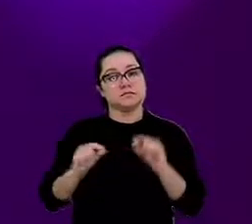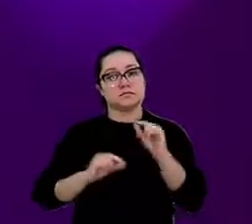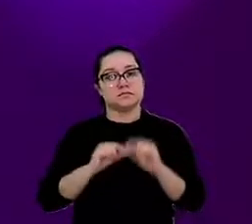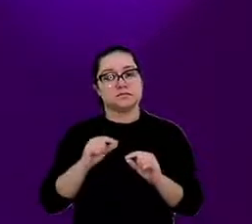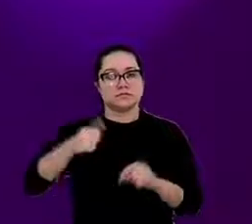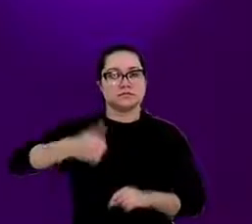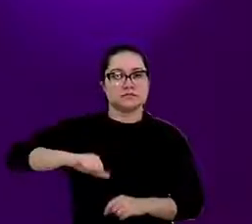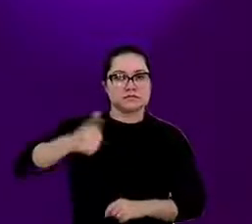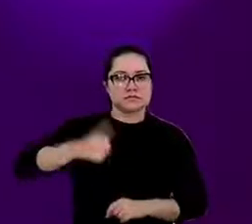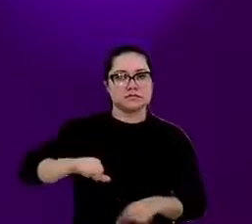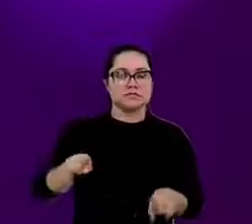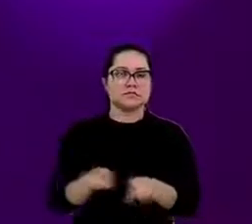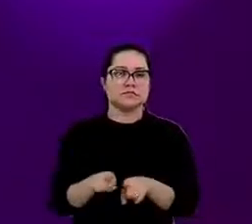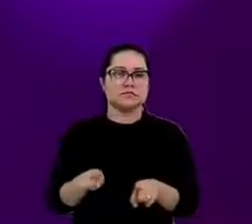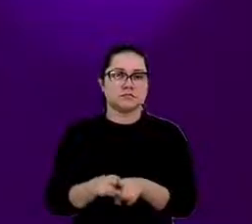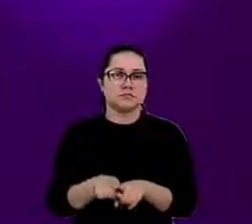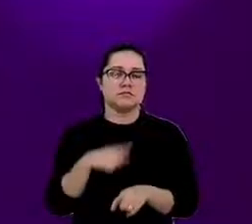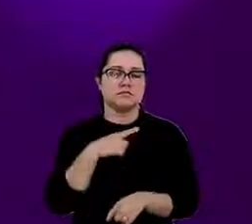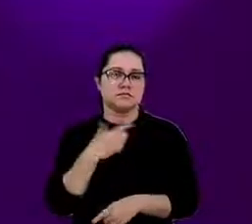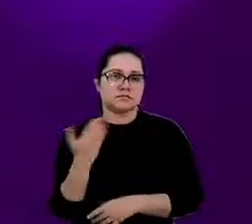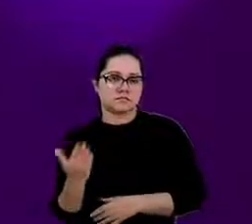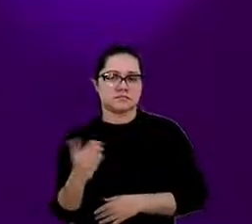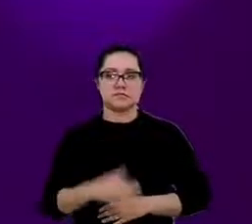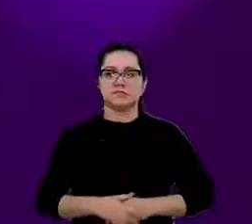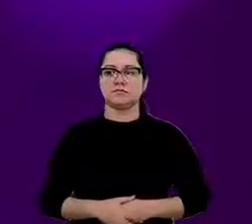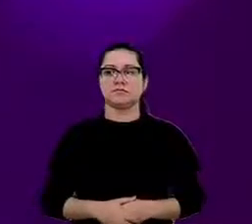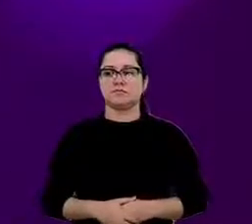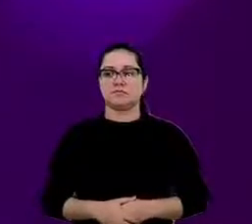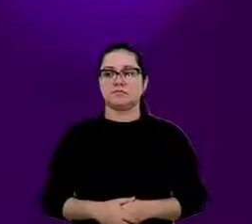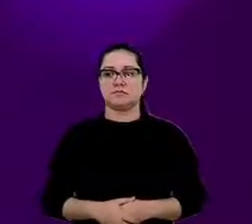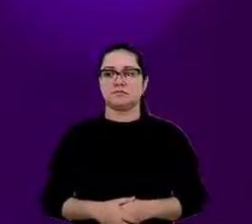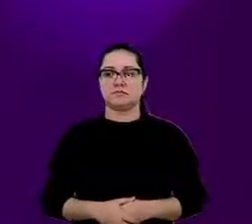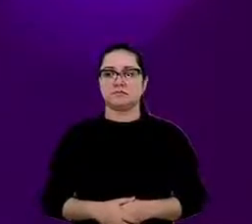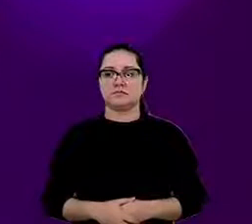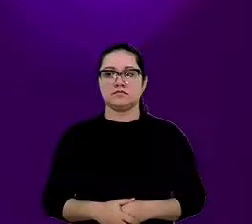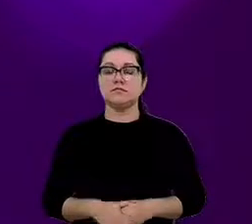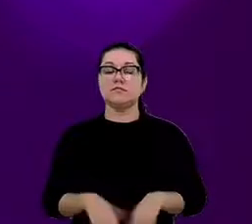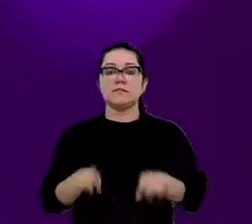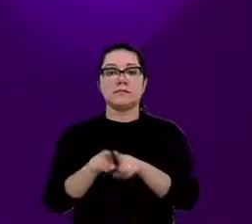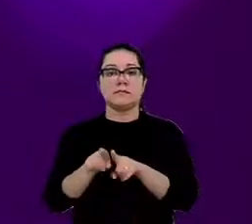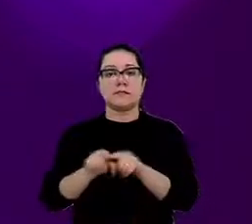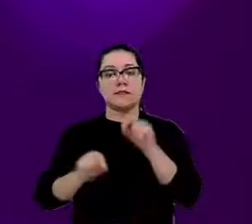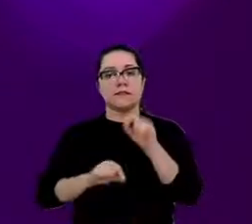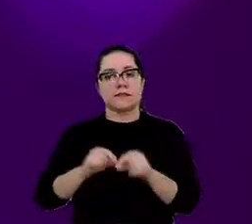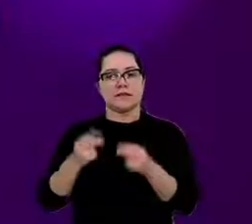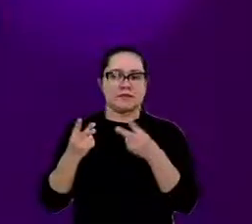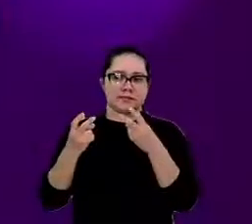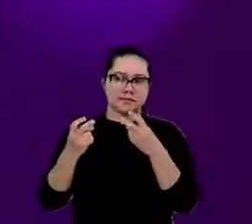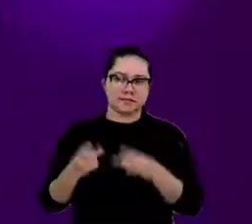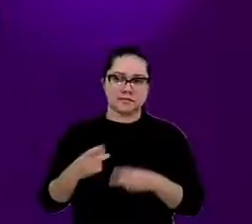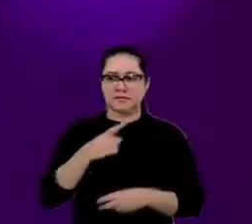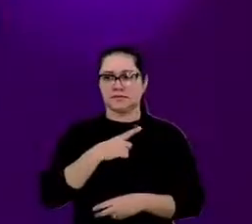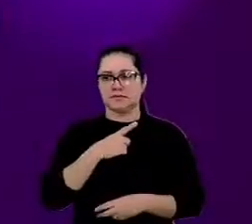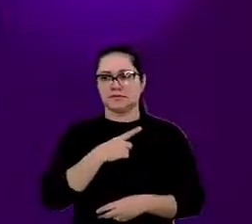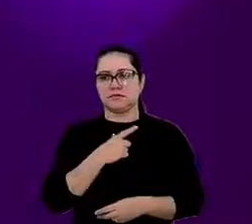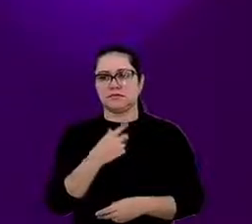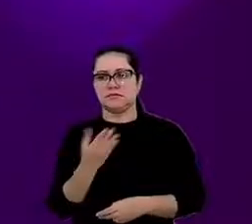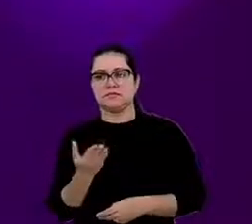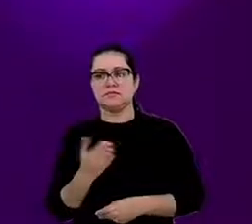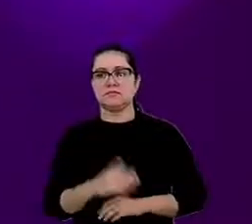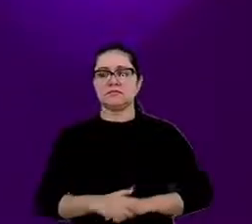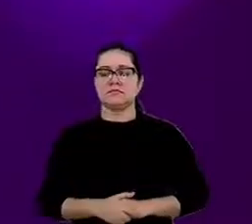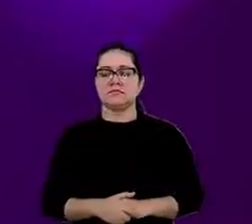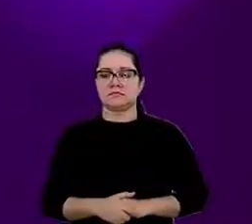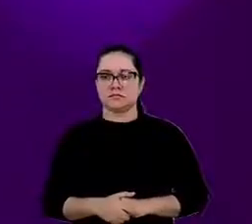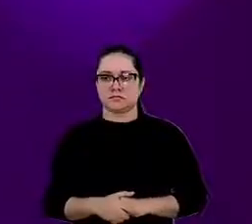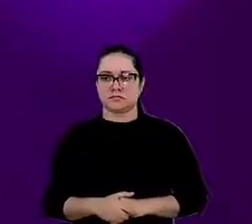de forma de alta resolução fibroateroma de capa fina, também observar placas rotas responsáveis por síndrome coronarianas